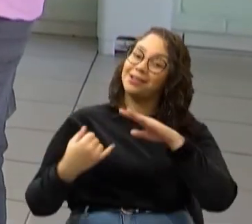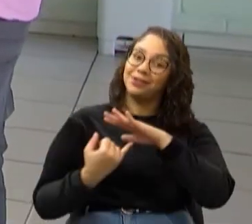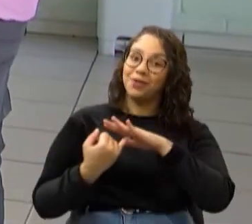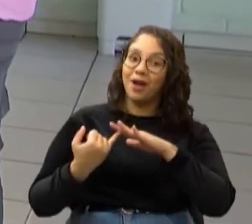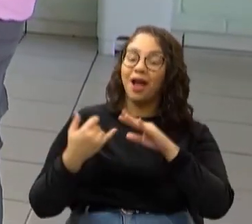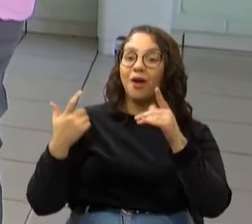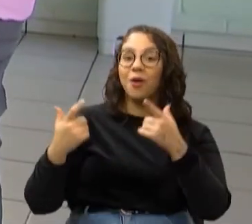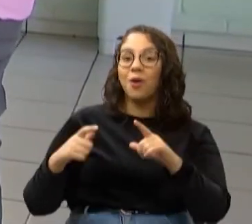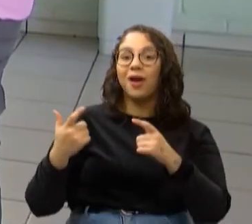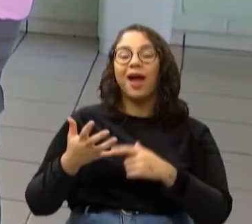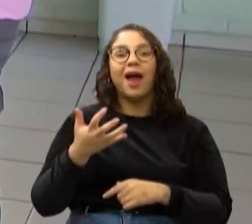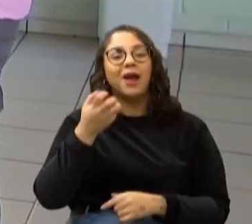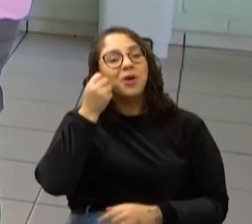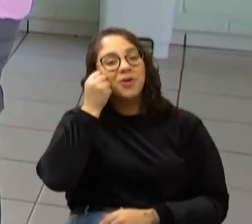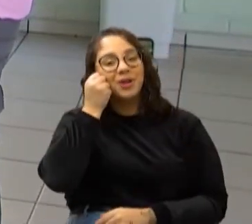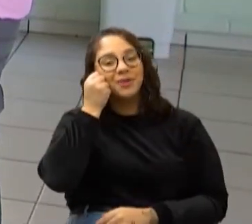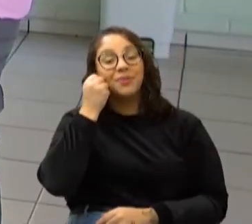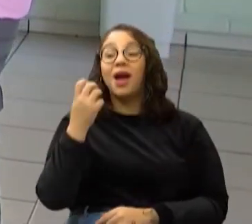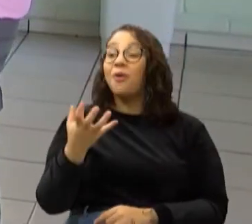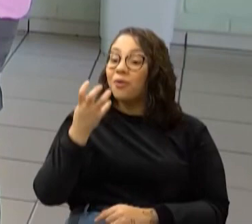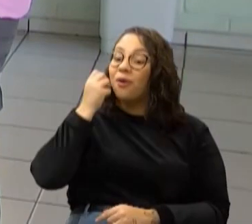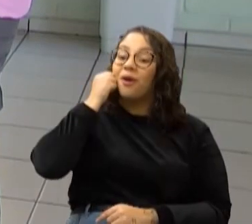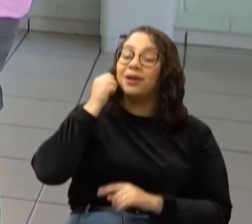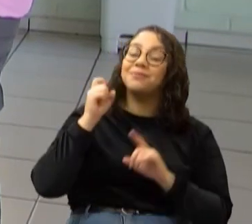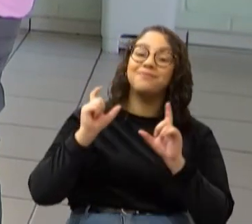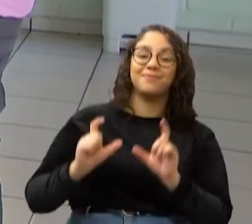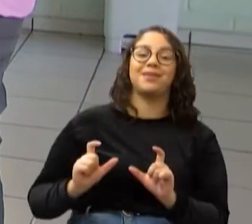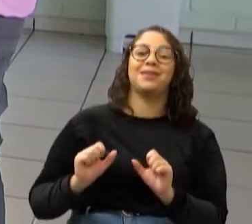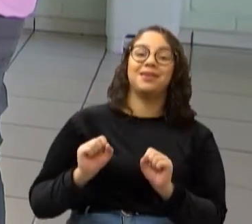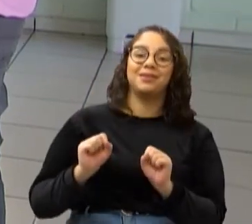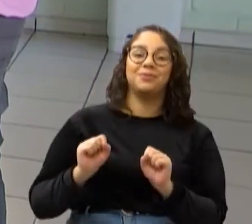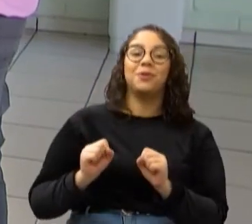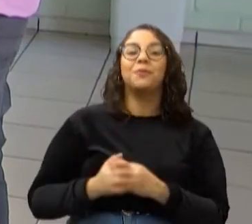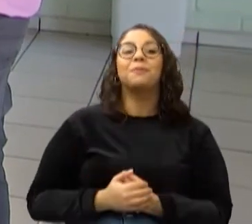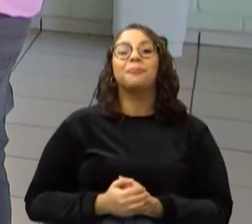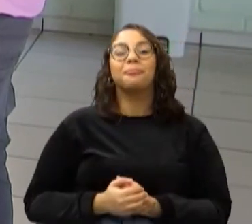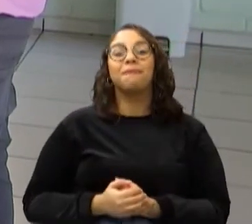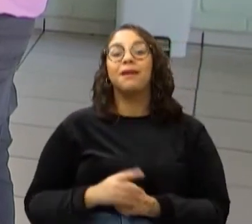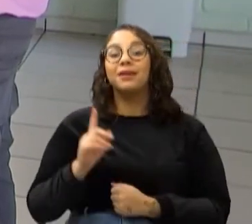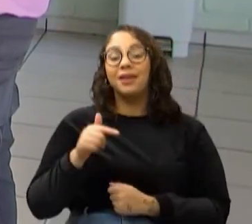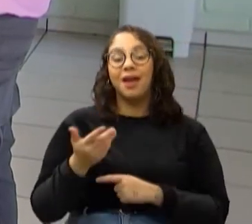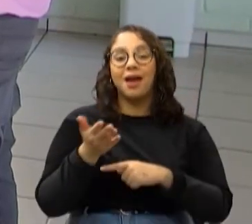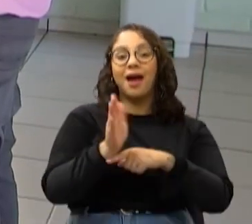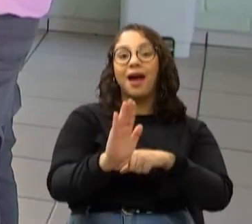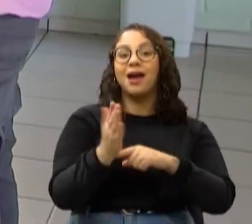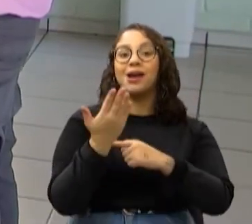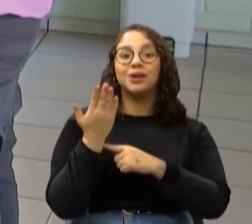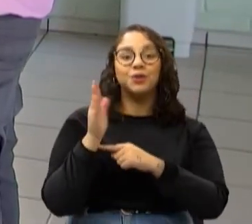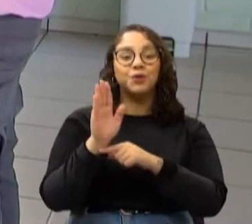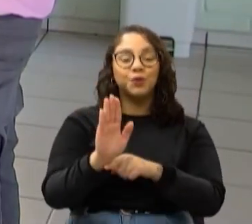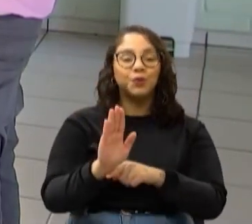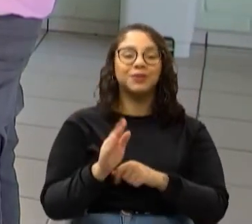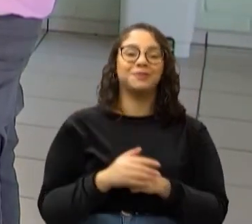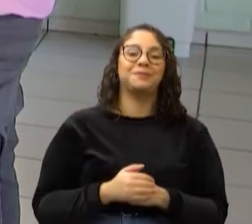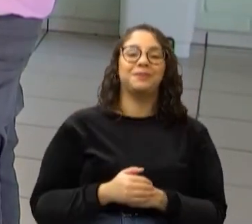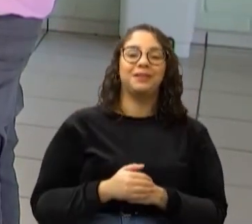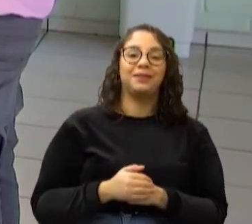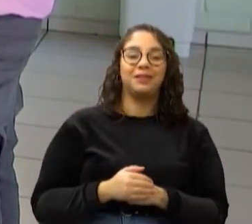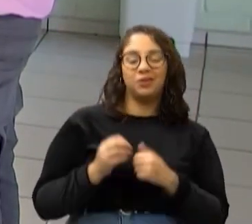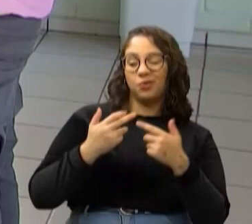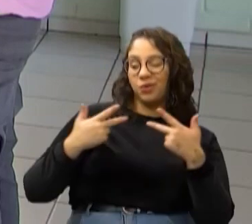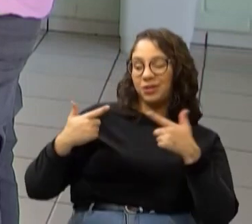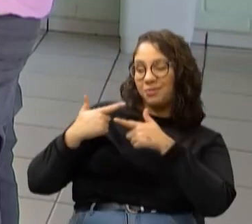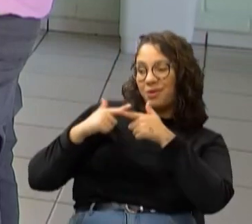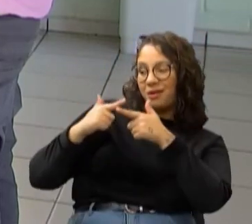é um lugar onde a gente acolhe, é um acolhimento pra gente, que aqui o CEPROM, todo mundo, um ajuda o